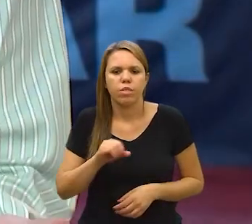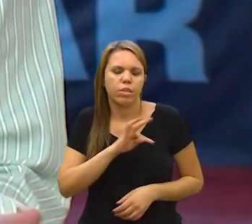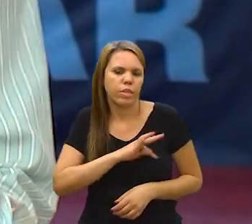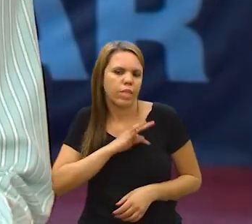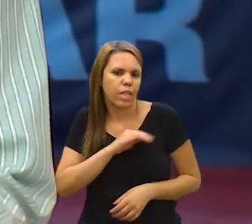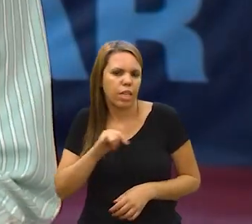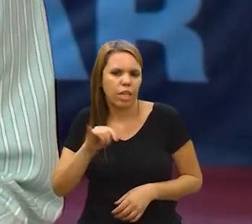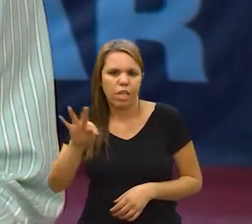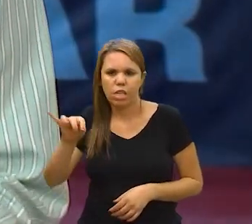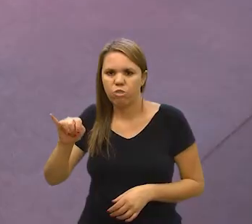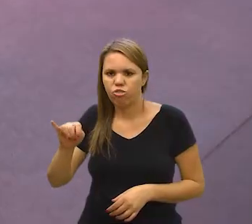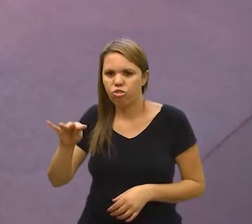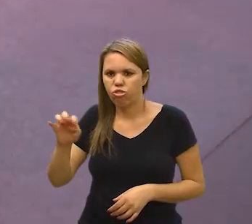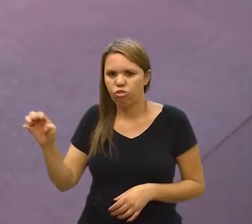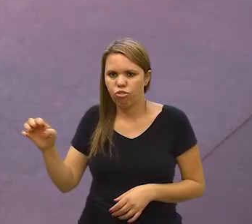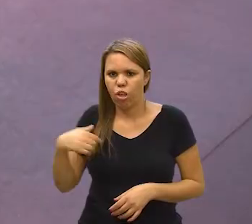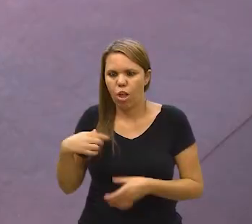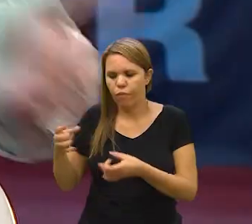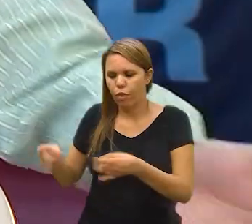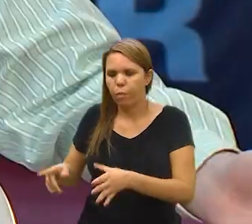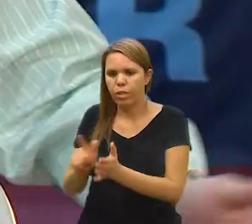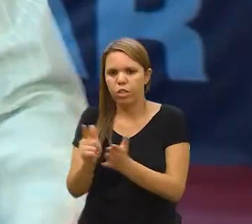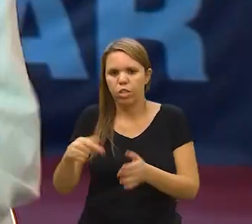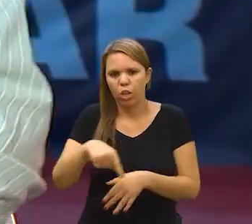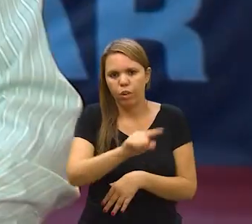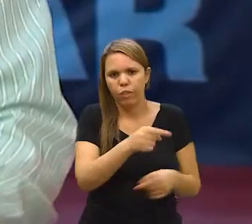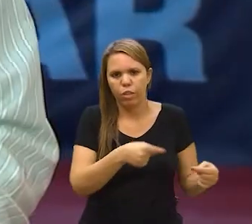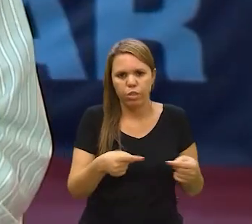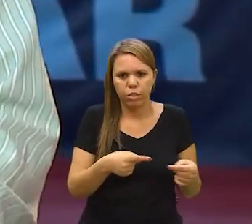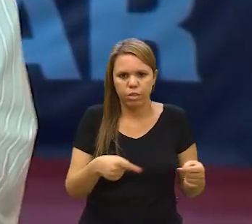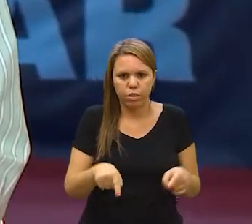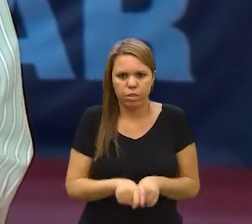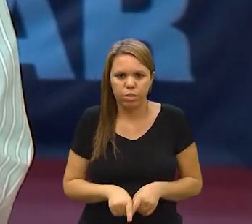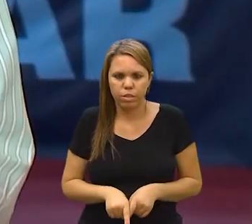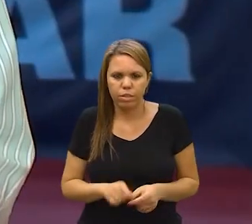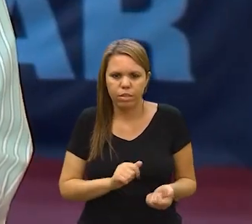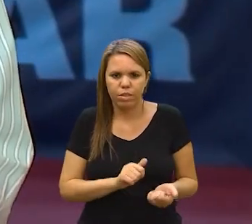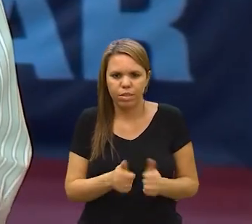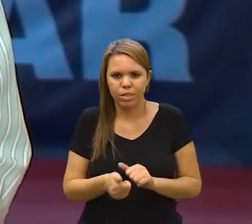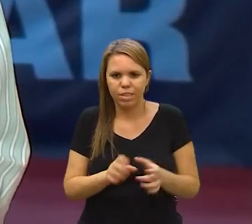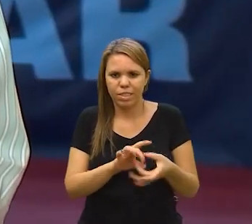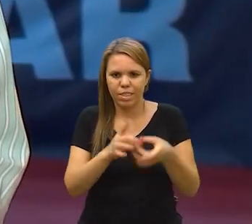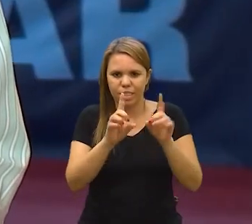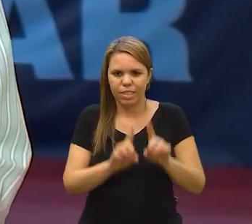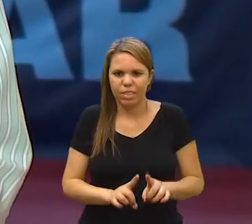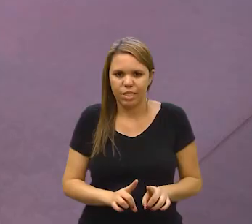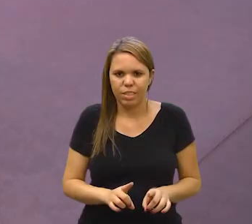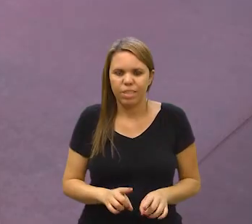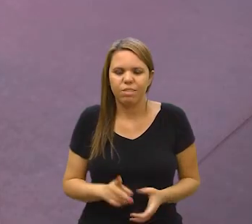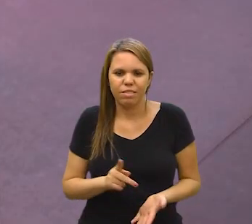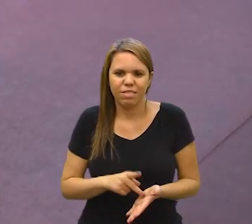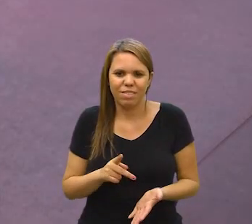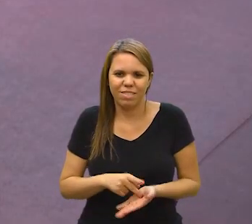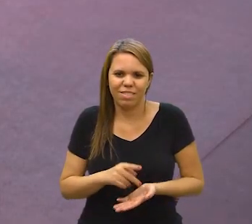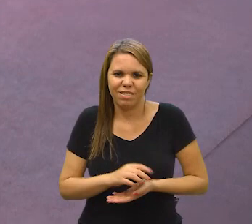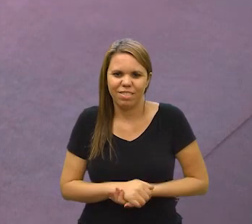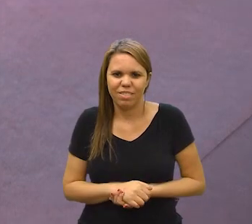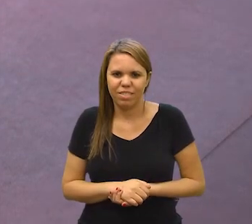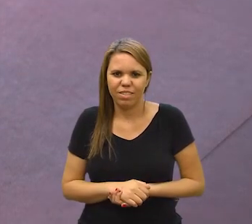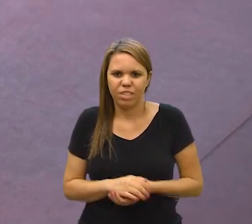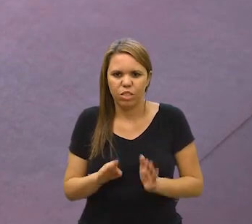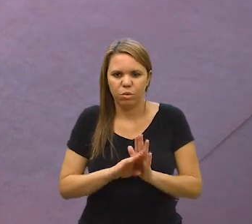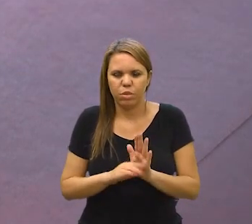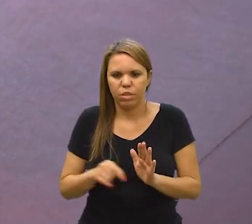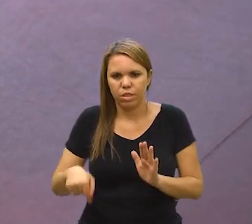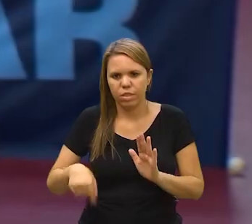Tite quiser me convocar também, eu vou abandonar o jornalismo e vou disputar os Jogos Olímpicos, não tenha dúvida nenhuma. Então. Hora de um quadro aqui